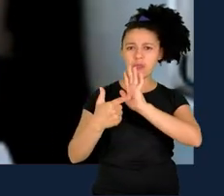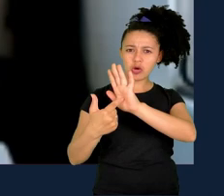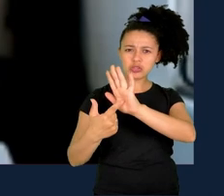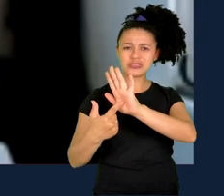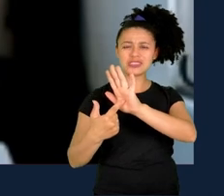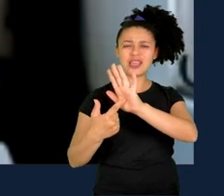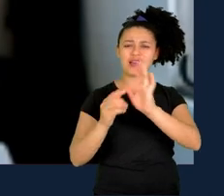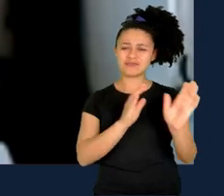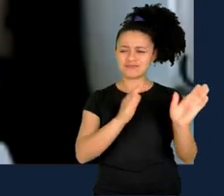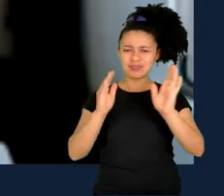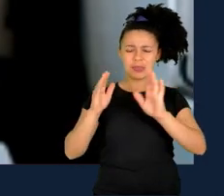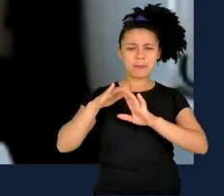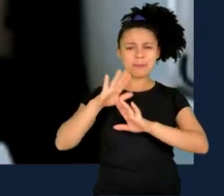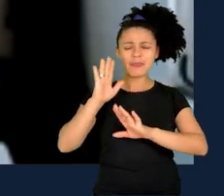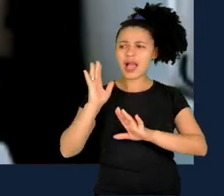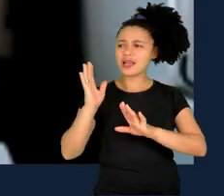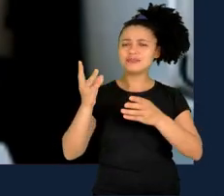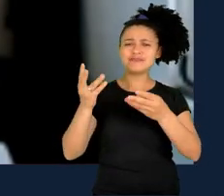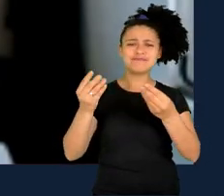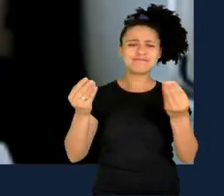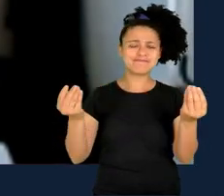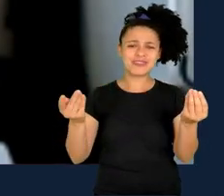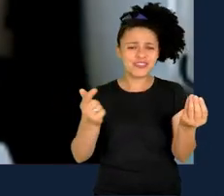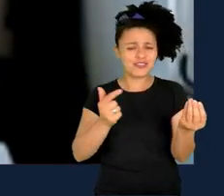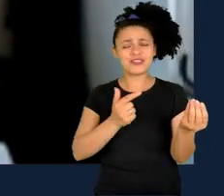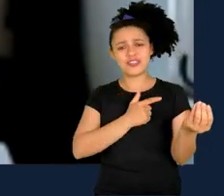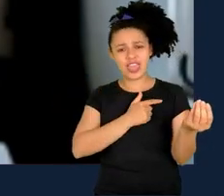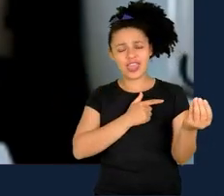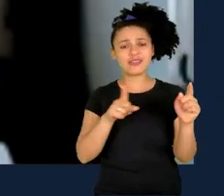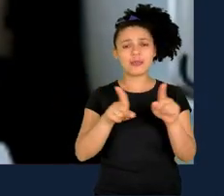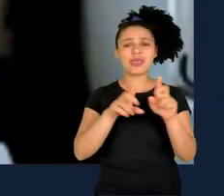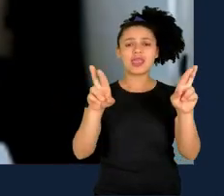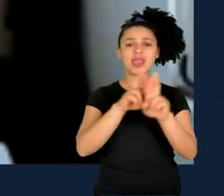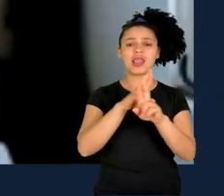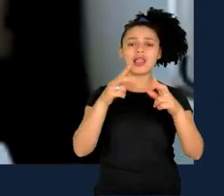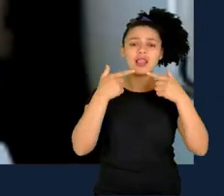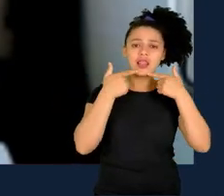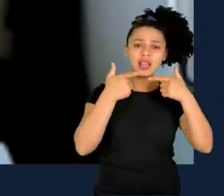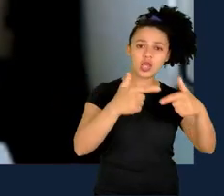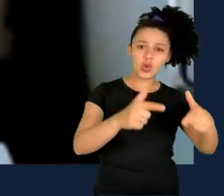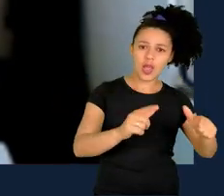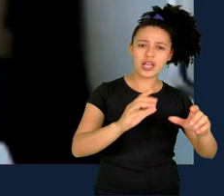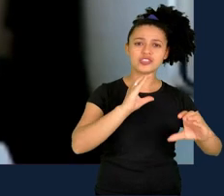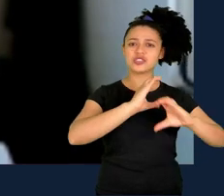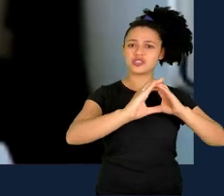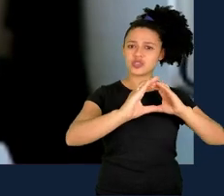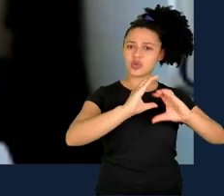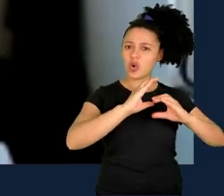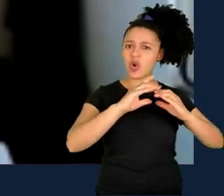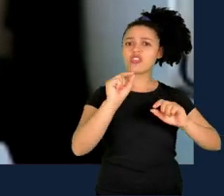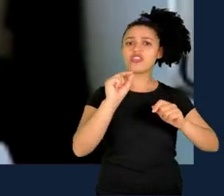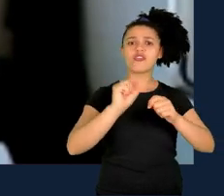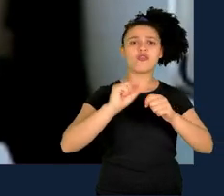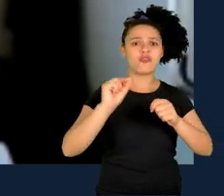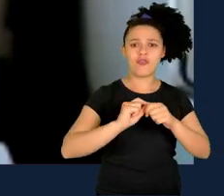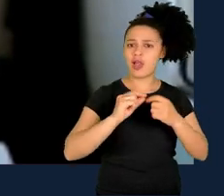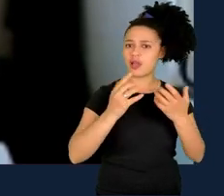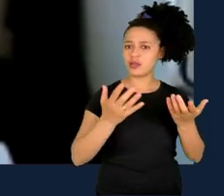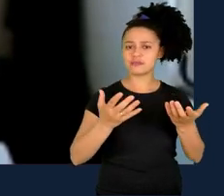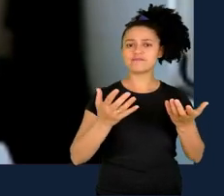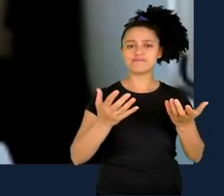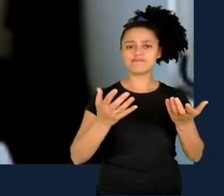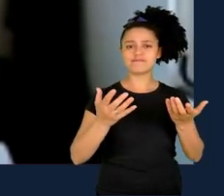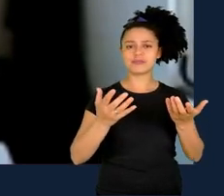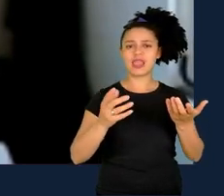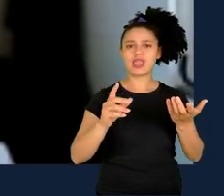feio. E com relação à linguagem e à comunicação ativa, o que você faz em